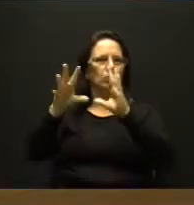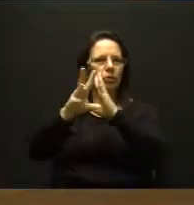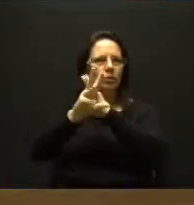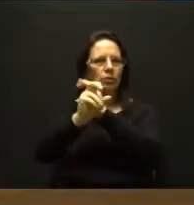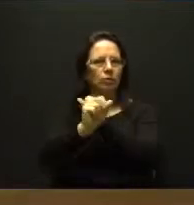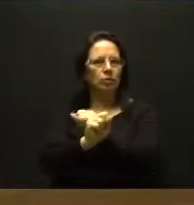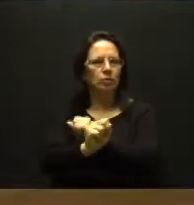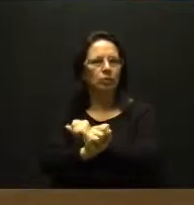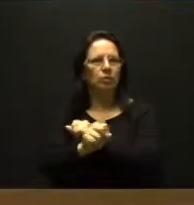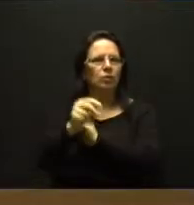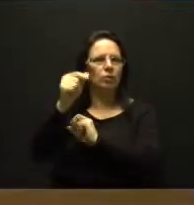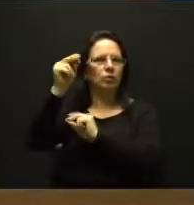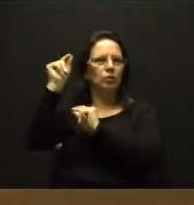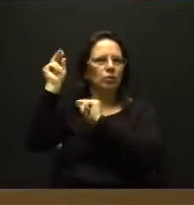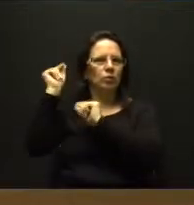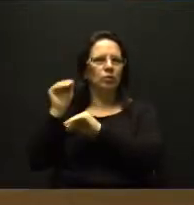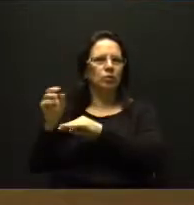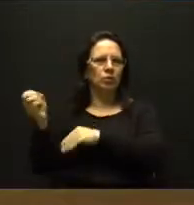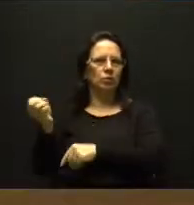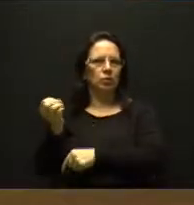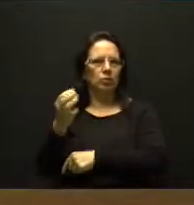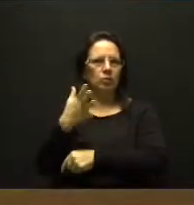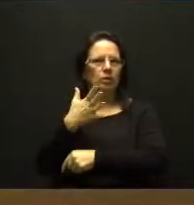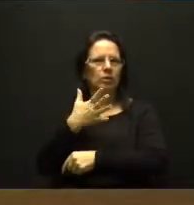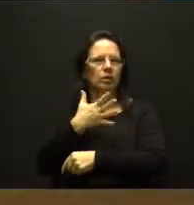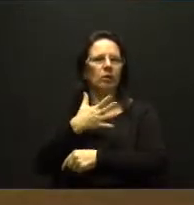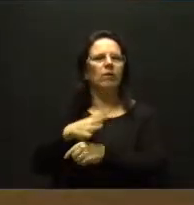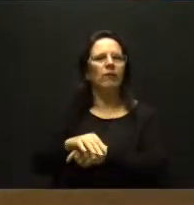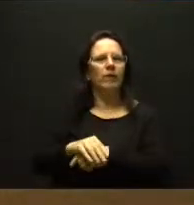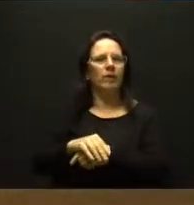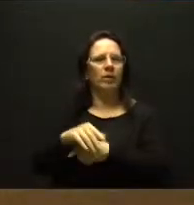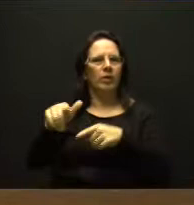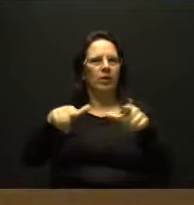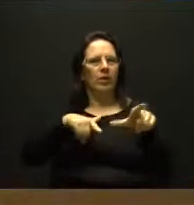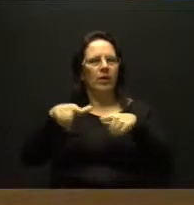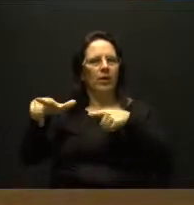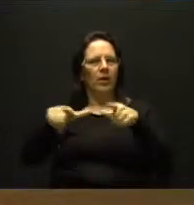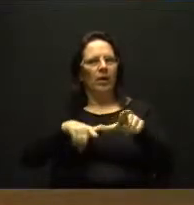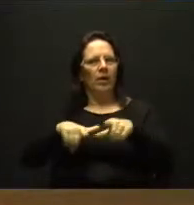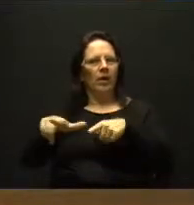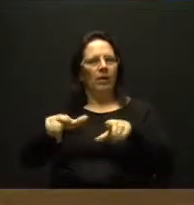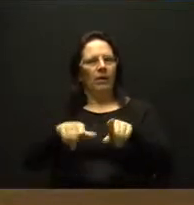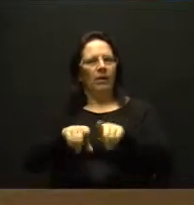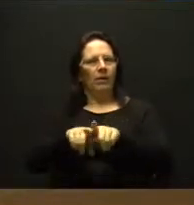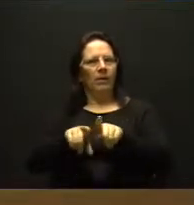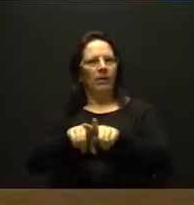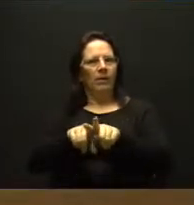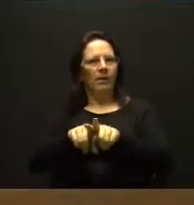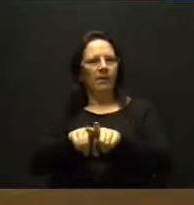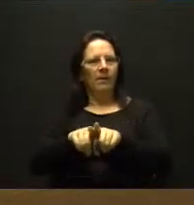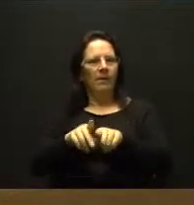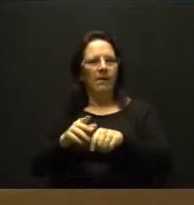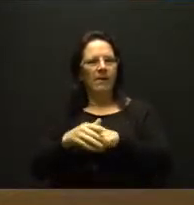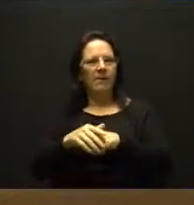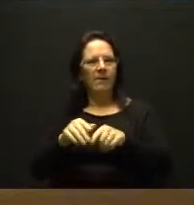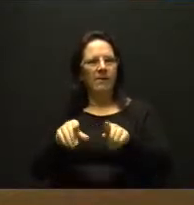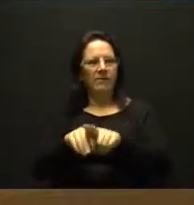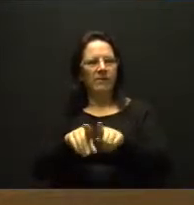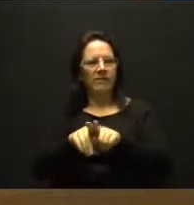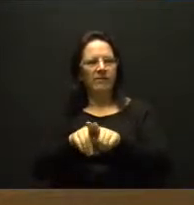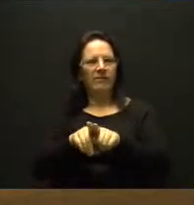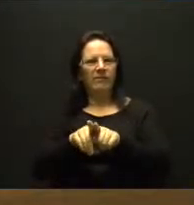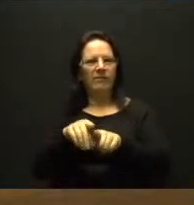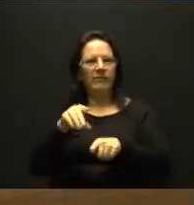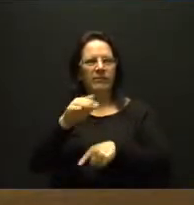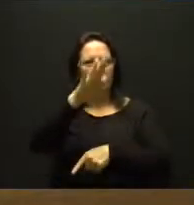aquelas virtudes dando uma nova conotação ao trabalho muitas vezes é assim do